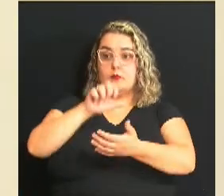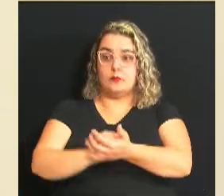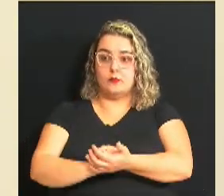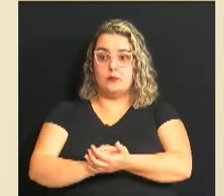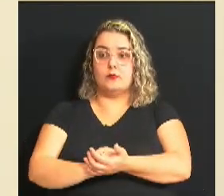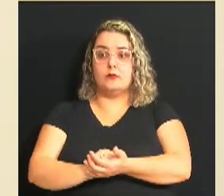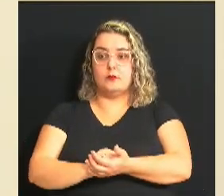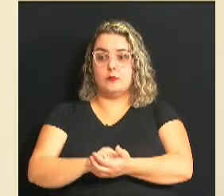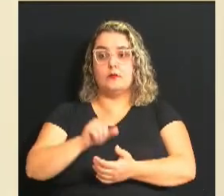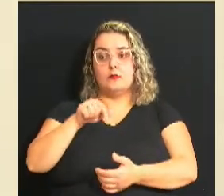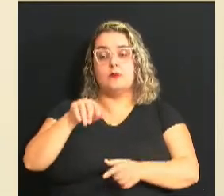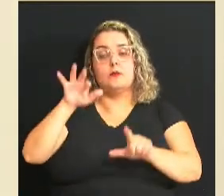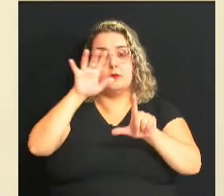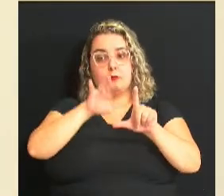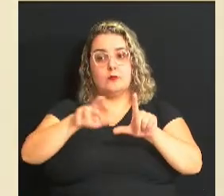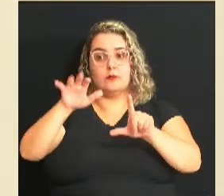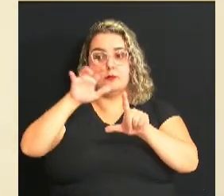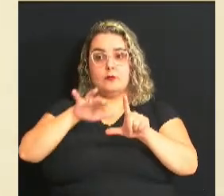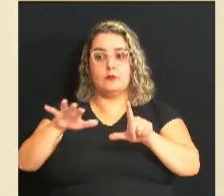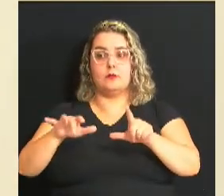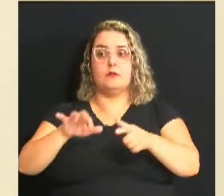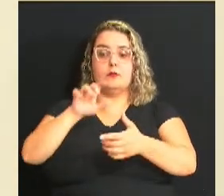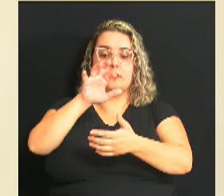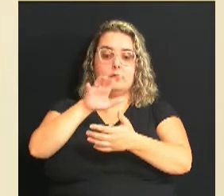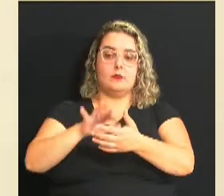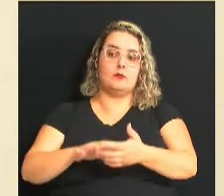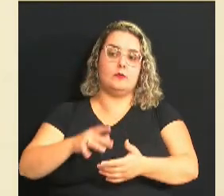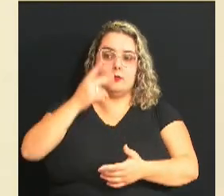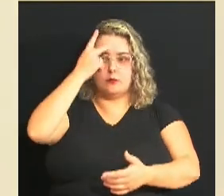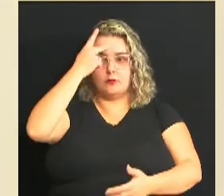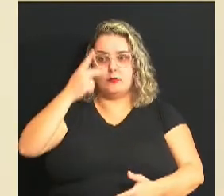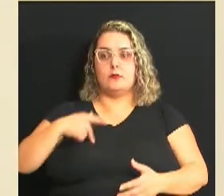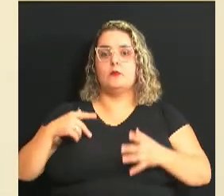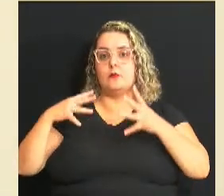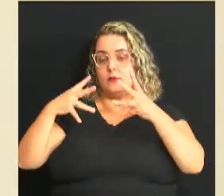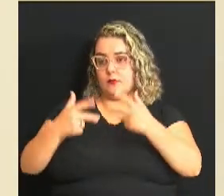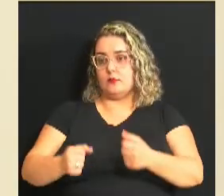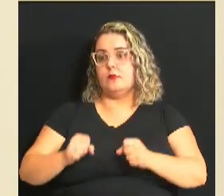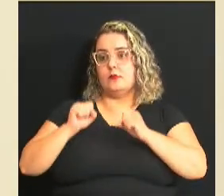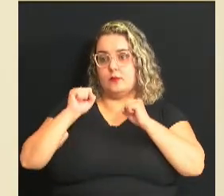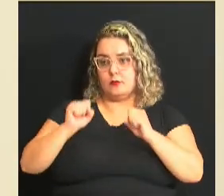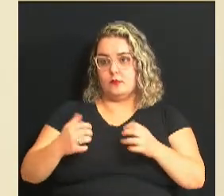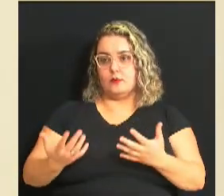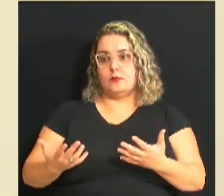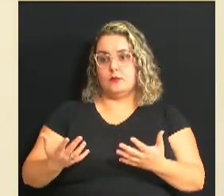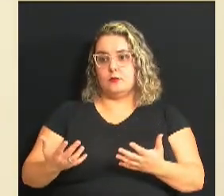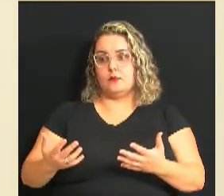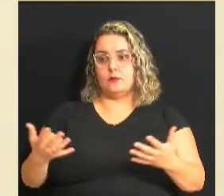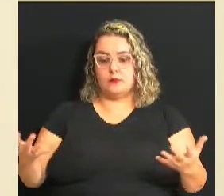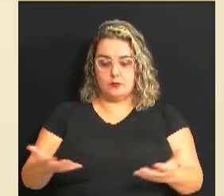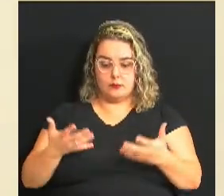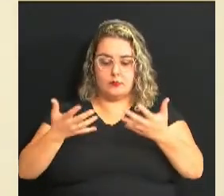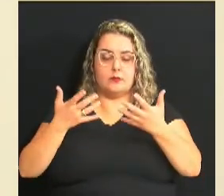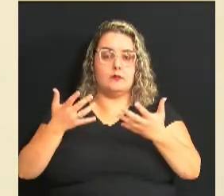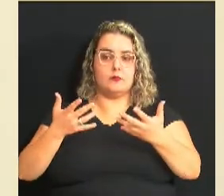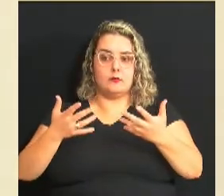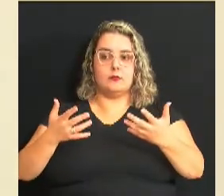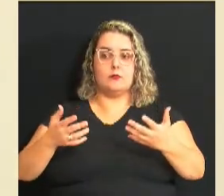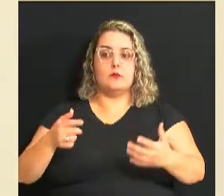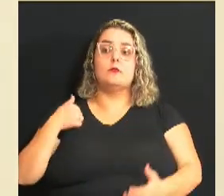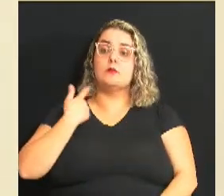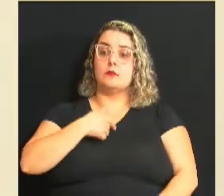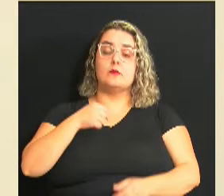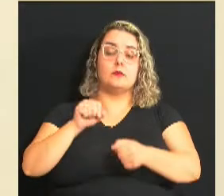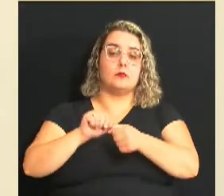uma plataforma de autopreenchimento, quer dizer, que todo mundo poderá dar a sua contribuição, e nós faremos também o